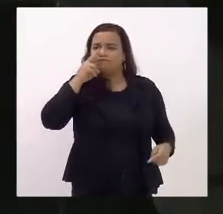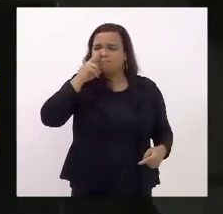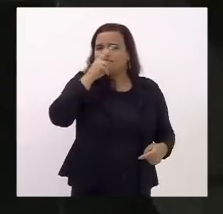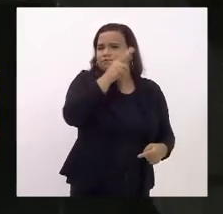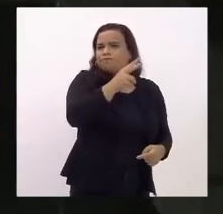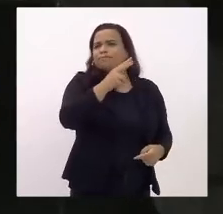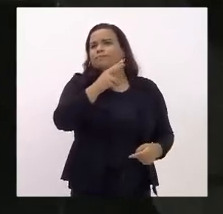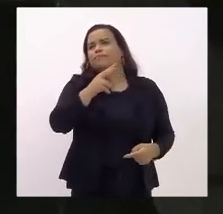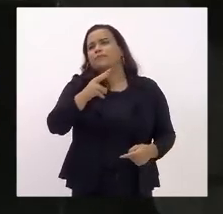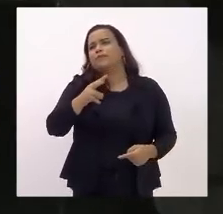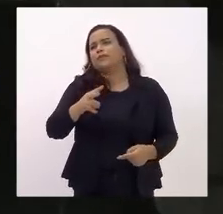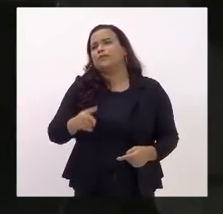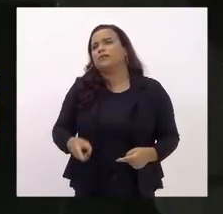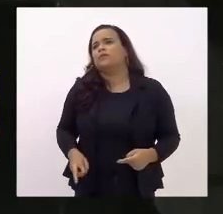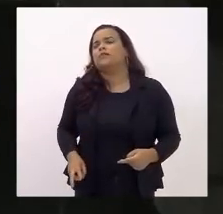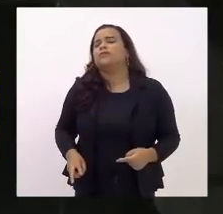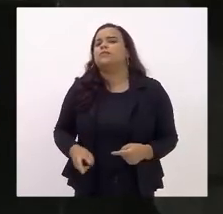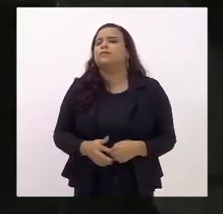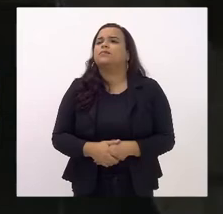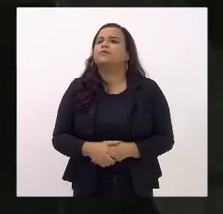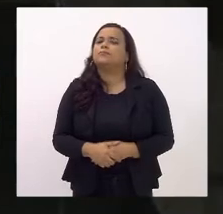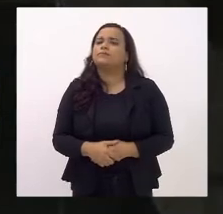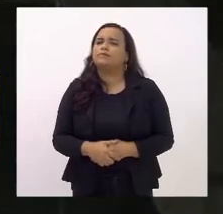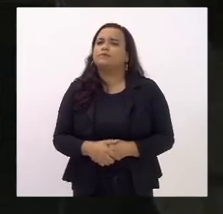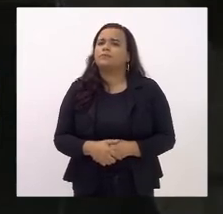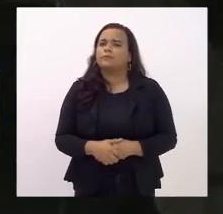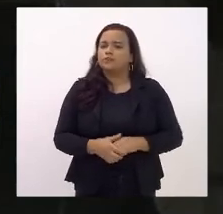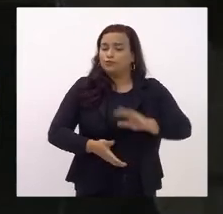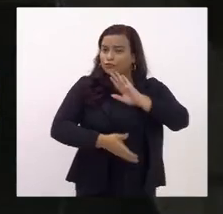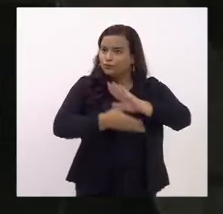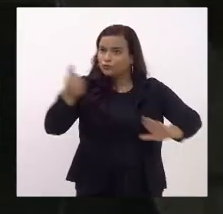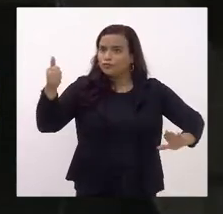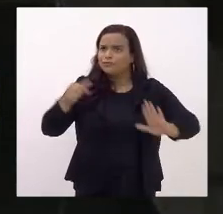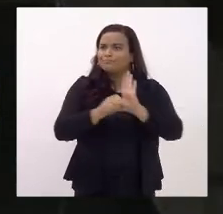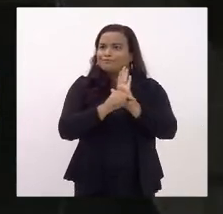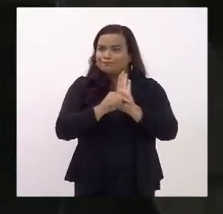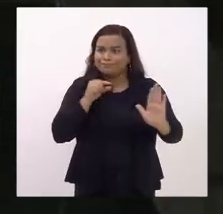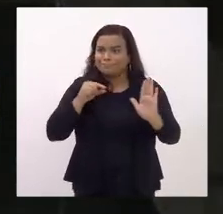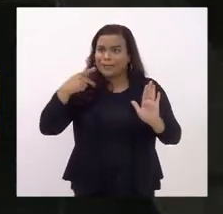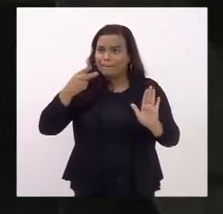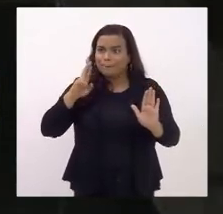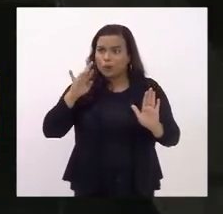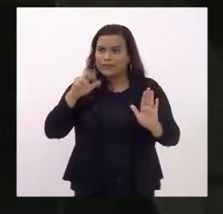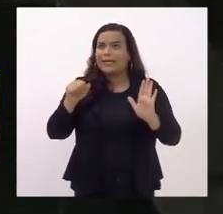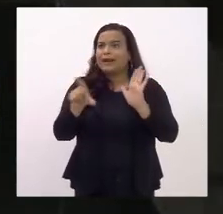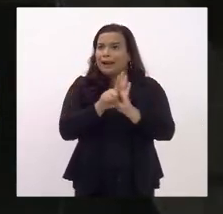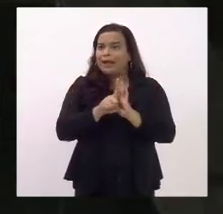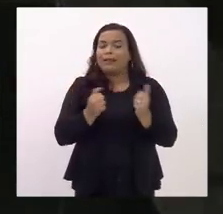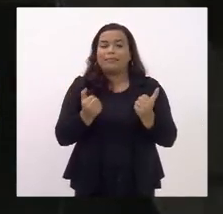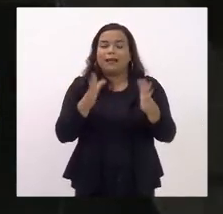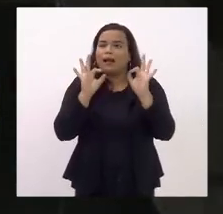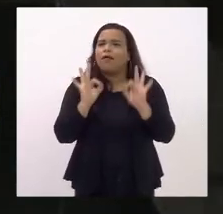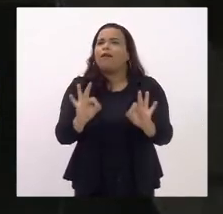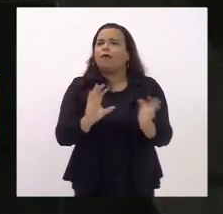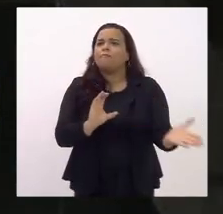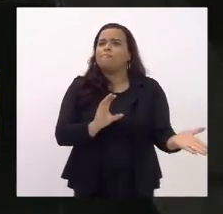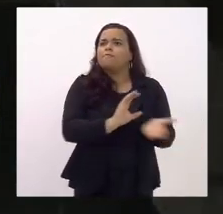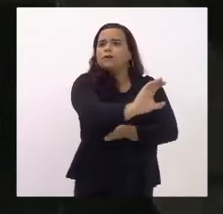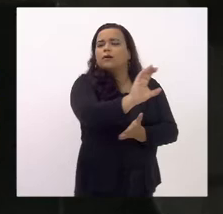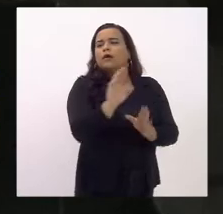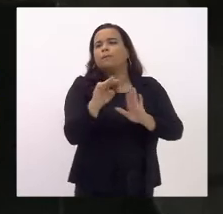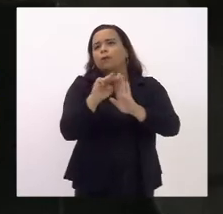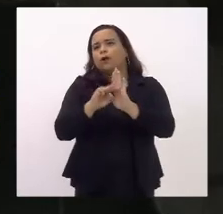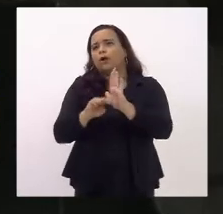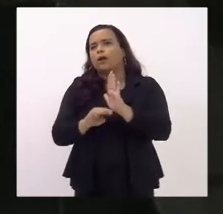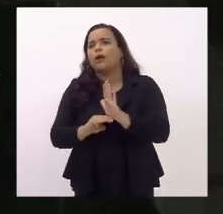uma violenta ofensiva, revogando, no primeiro momento, a portaria que garantia o financiamento regular ao programa de desinstitucionalização da